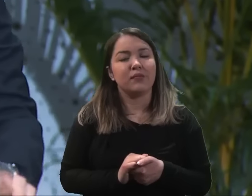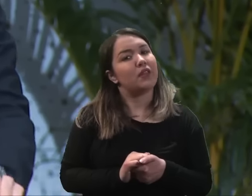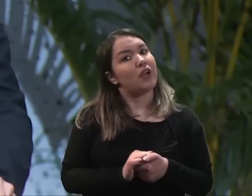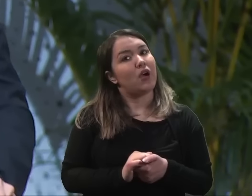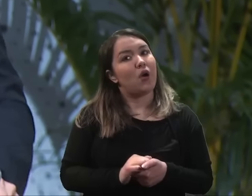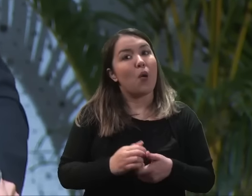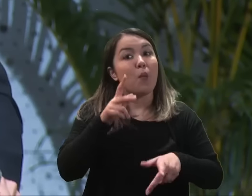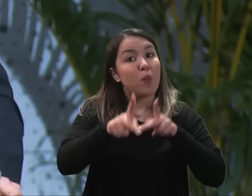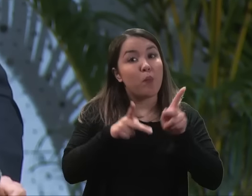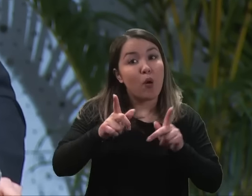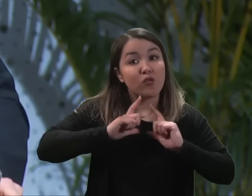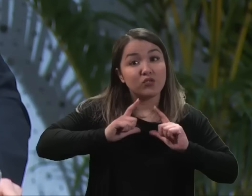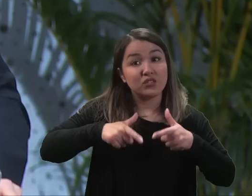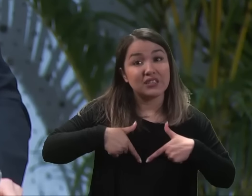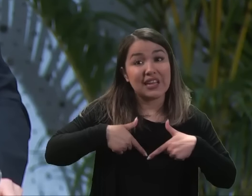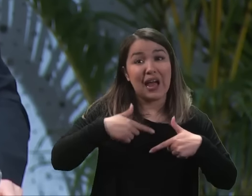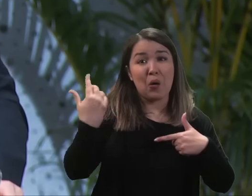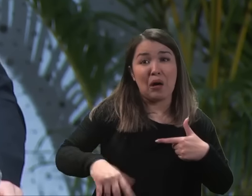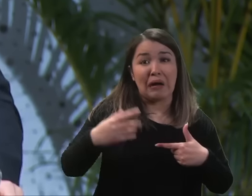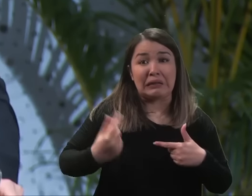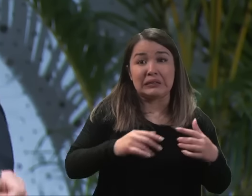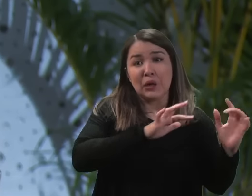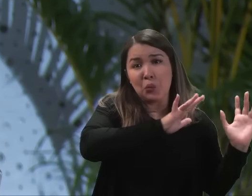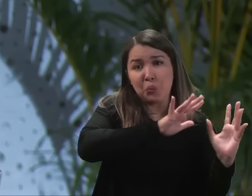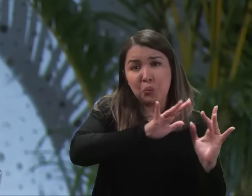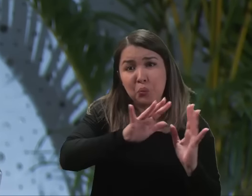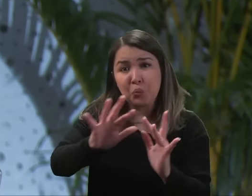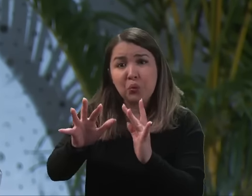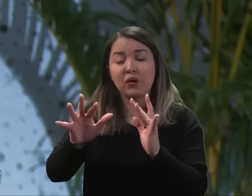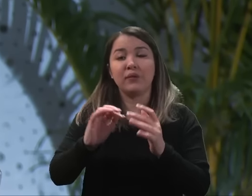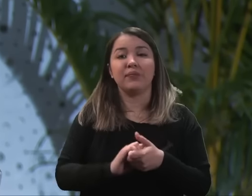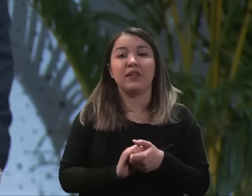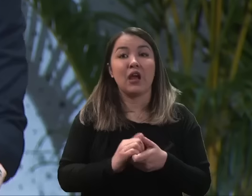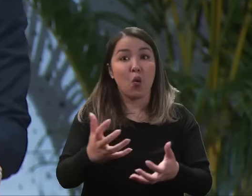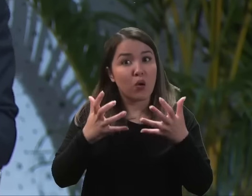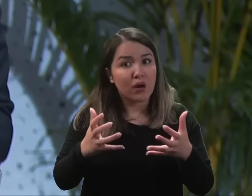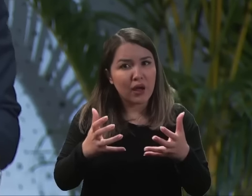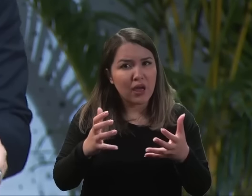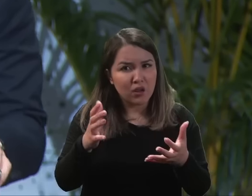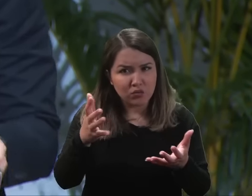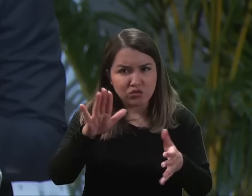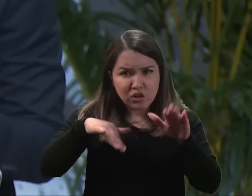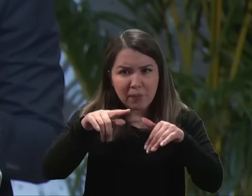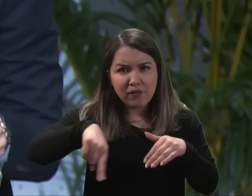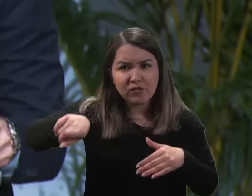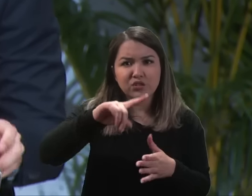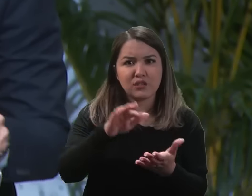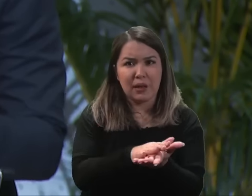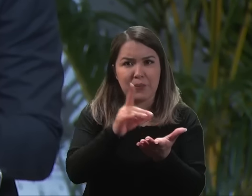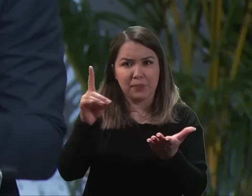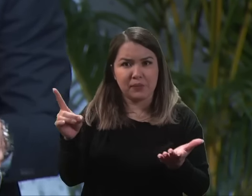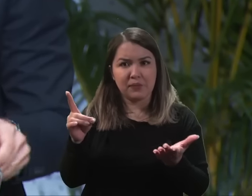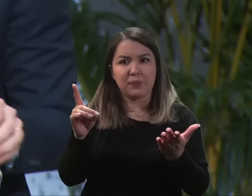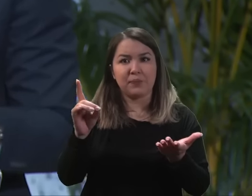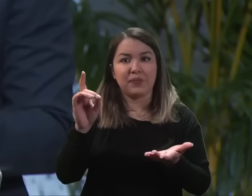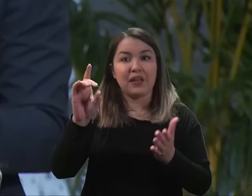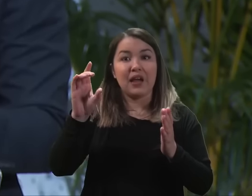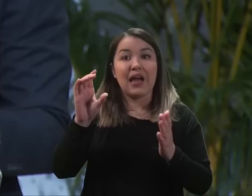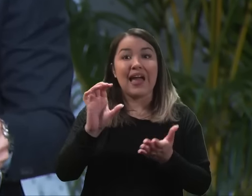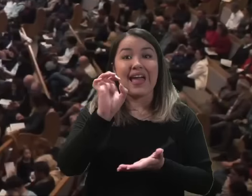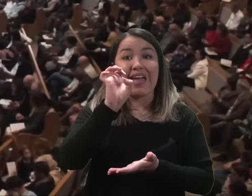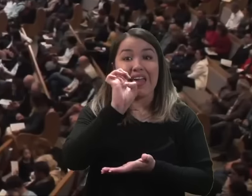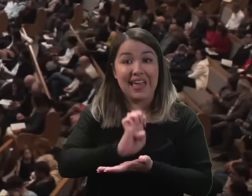foram então e perseguiram o povo do Senhor e eu quero convidar você para abrir a Bíblia lá no livro de Êxodo e